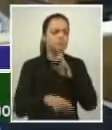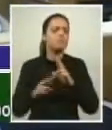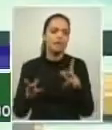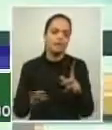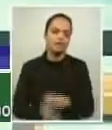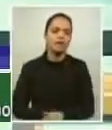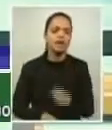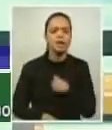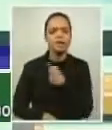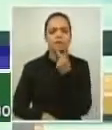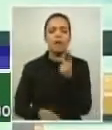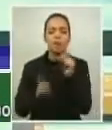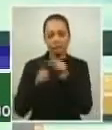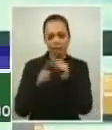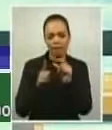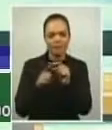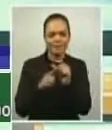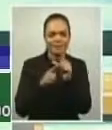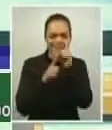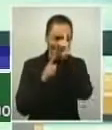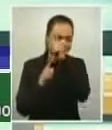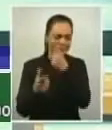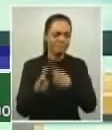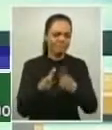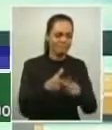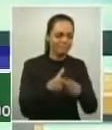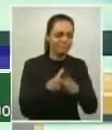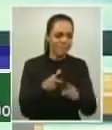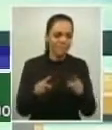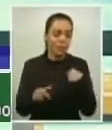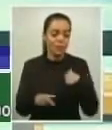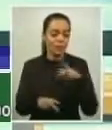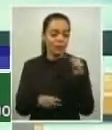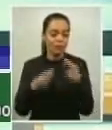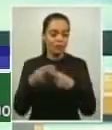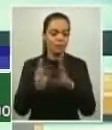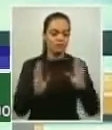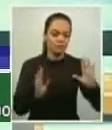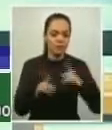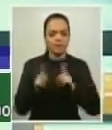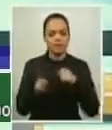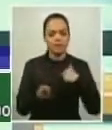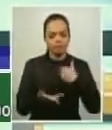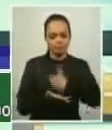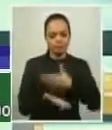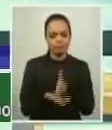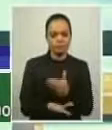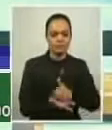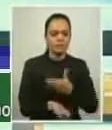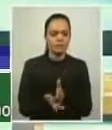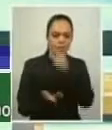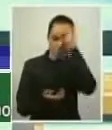eu vou usar uma palavra que inclusive é muito problemática e eu não trabalho com ela mas só dividir isso as pessoas